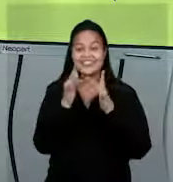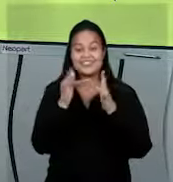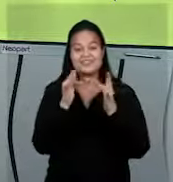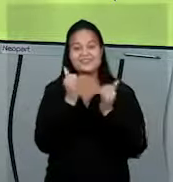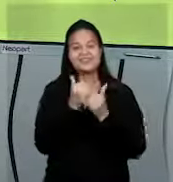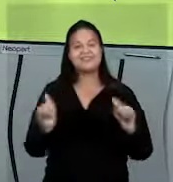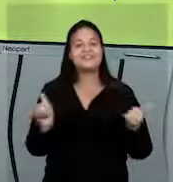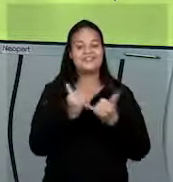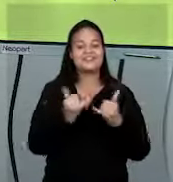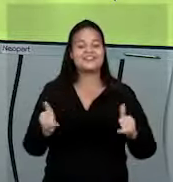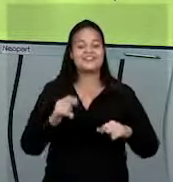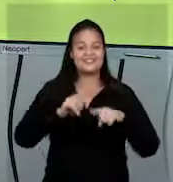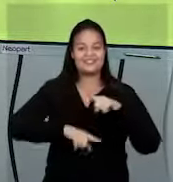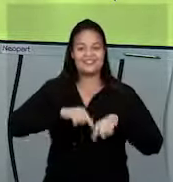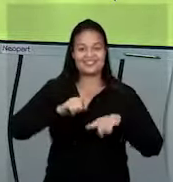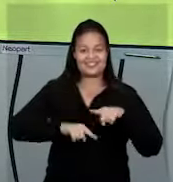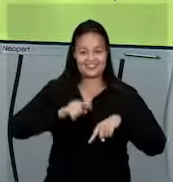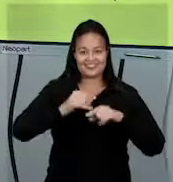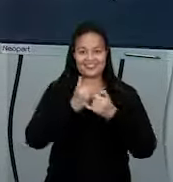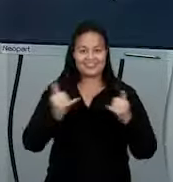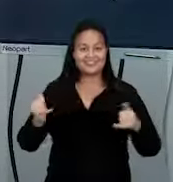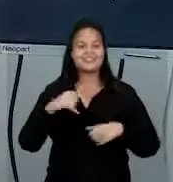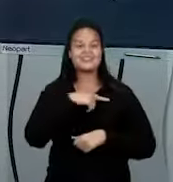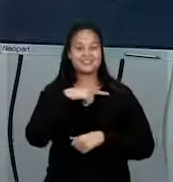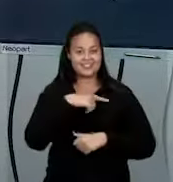equipamento elétrico.